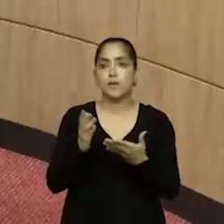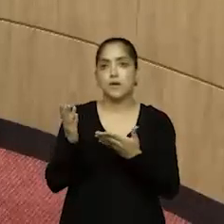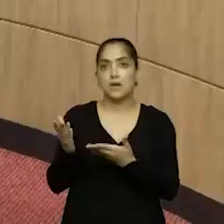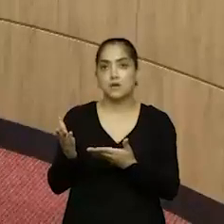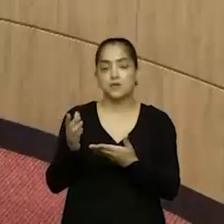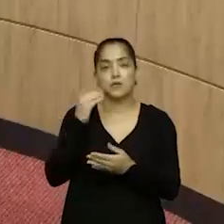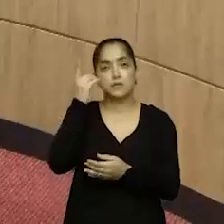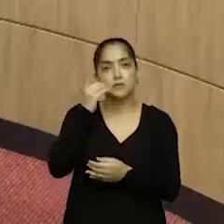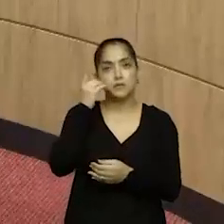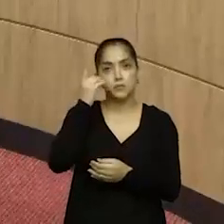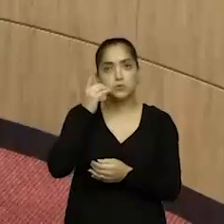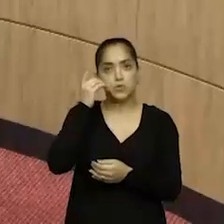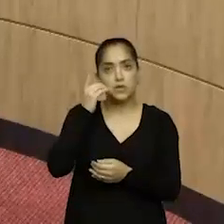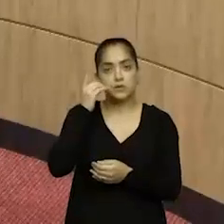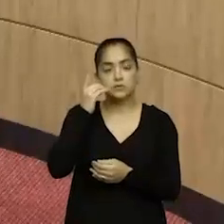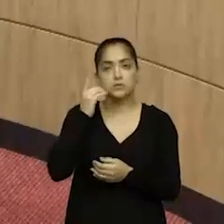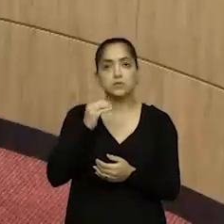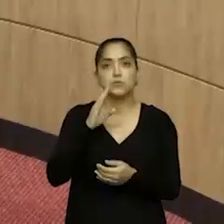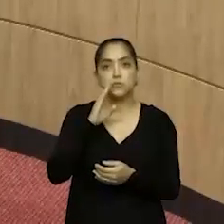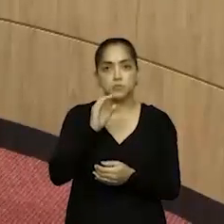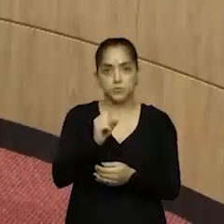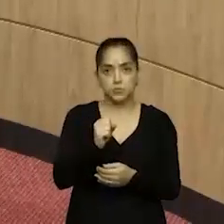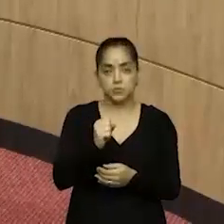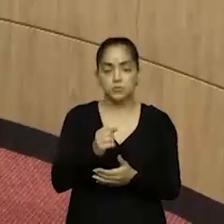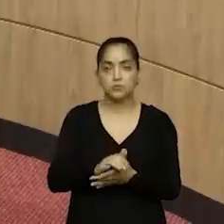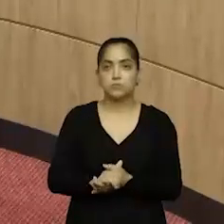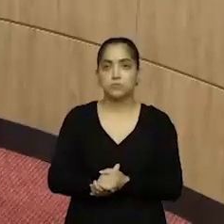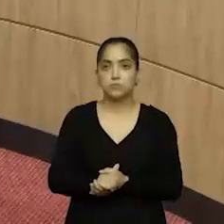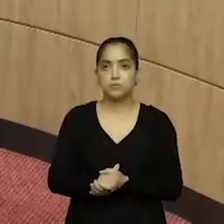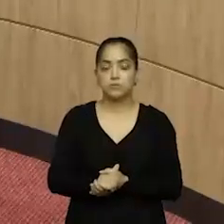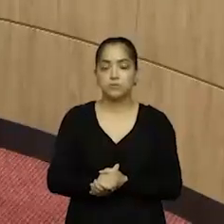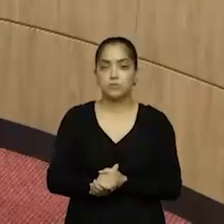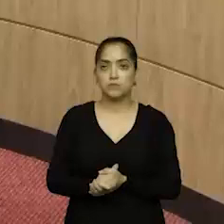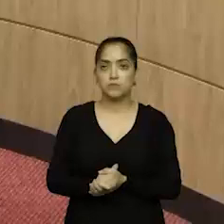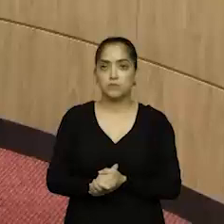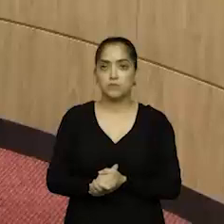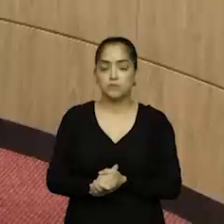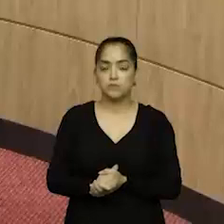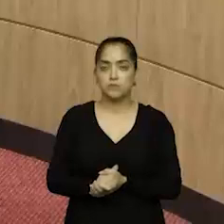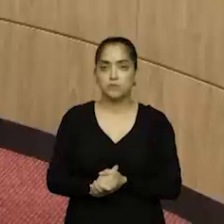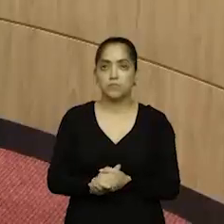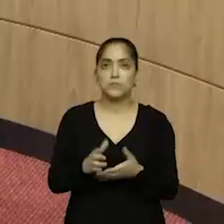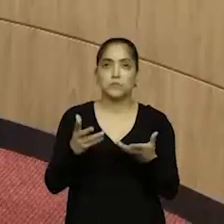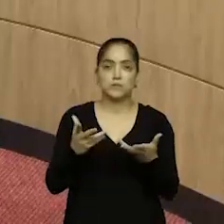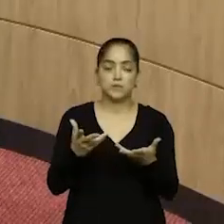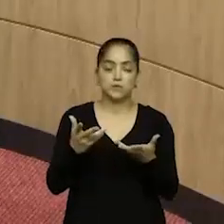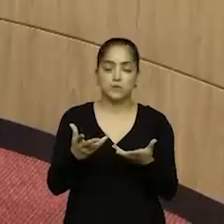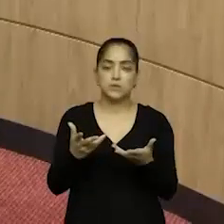Nunes. Deputado Bruno também deseja, após o deputado Bruno. Eu queria